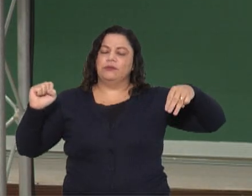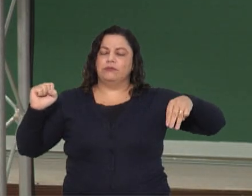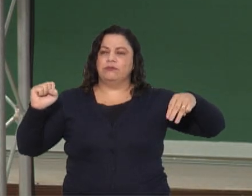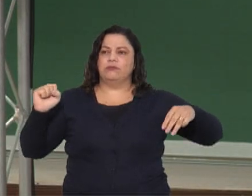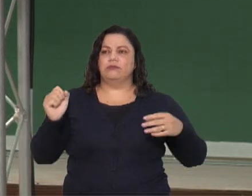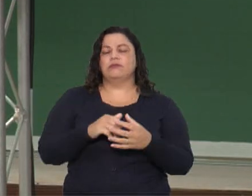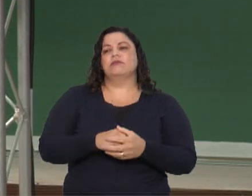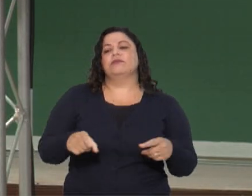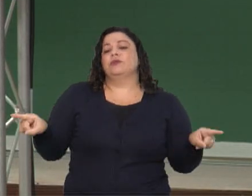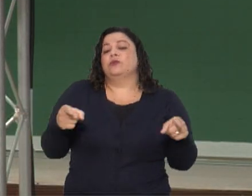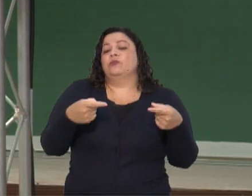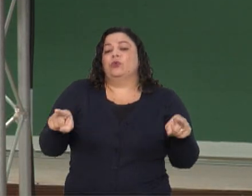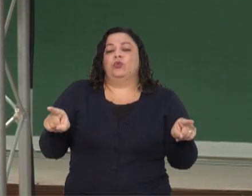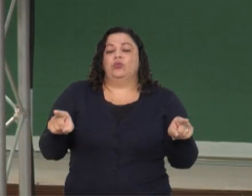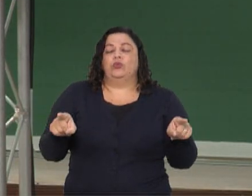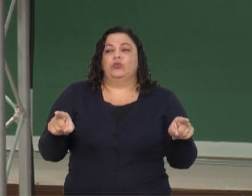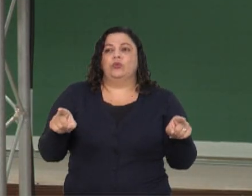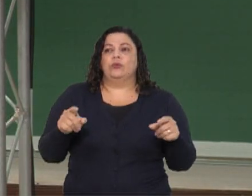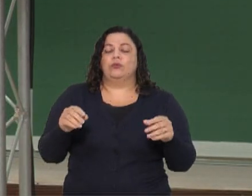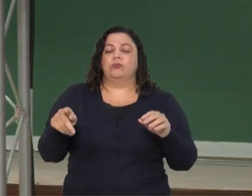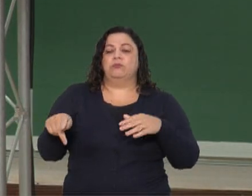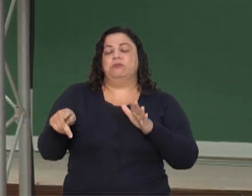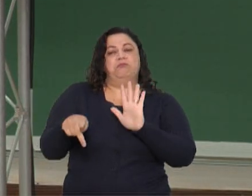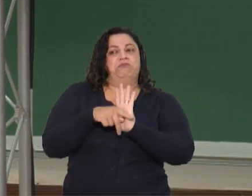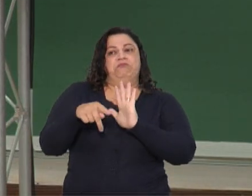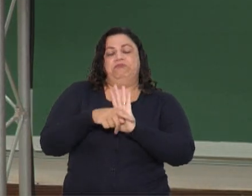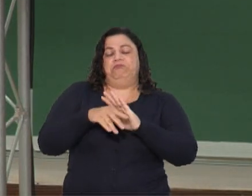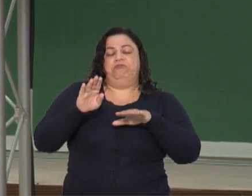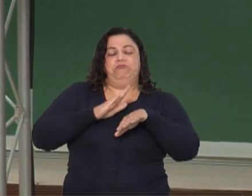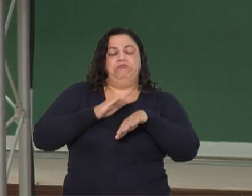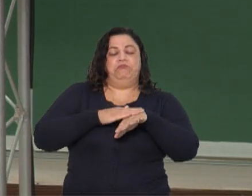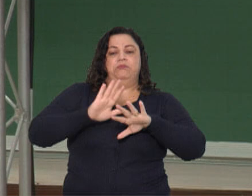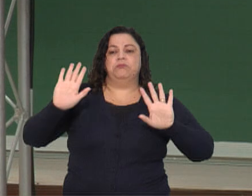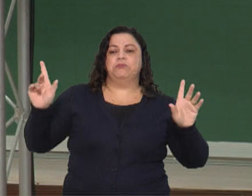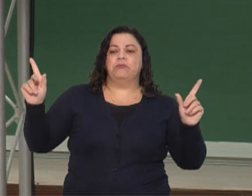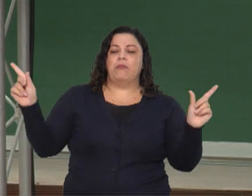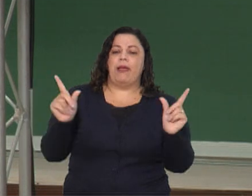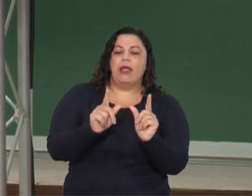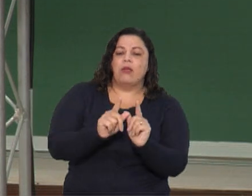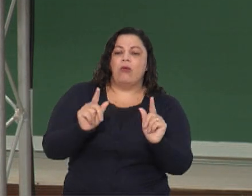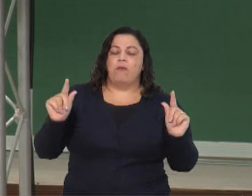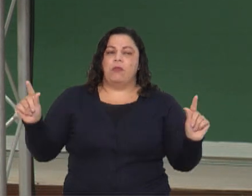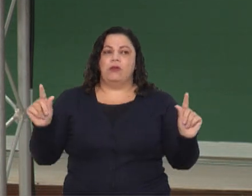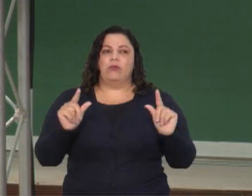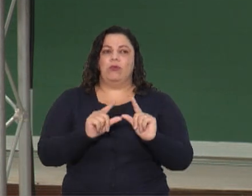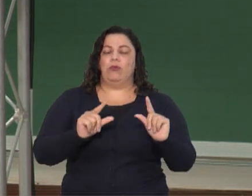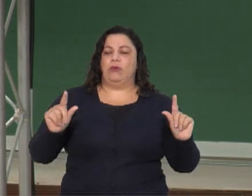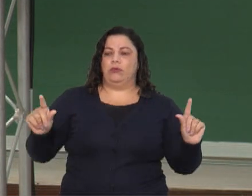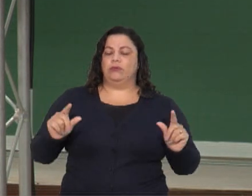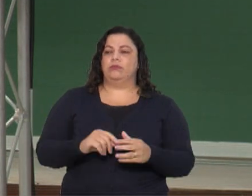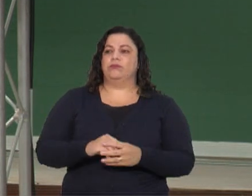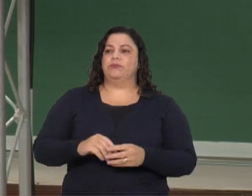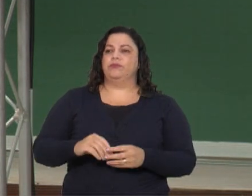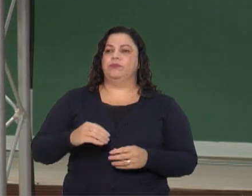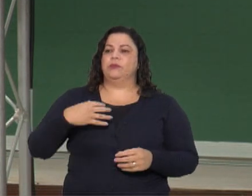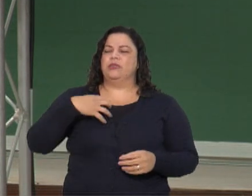ajustar essas batidas de acordo com a partitura. E nesse período, nessa